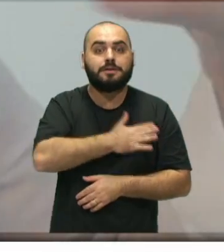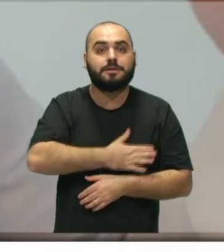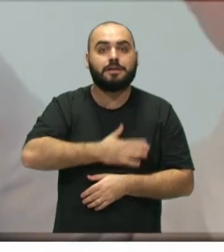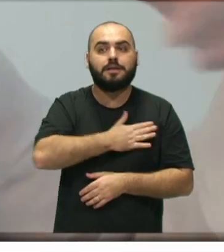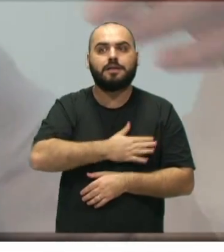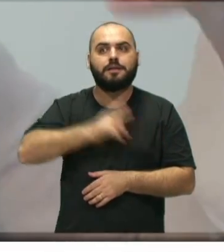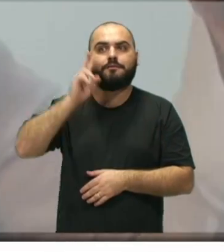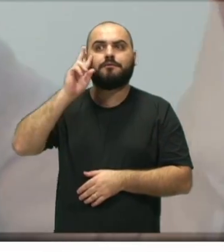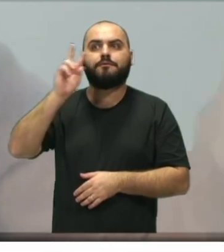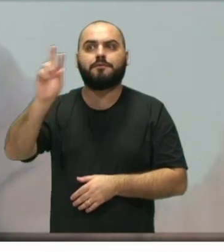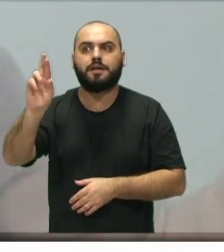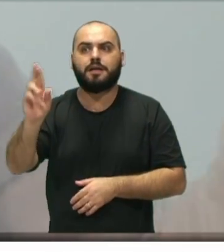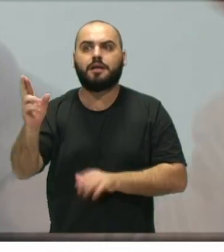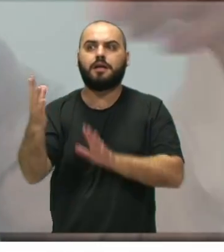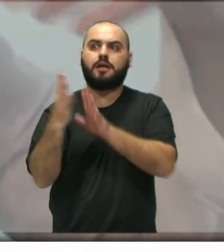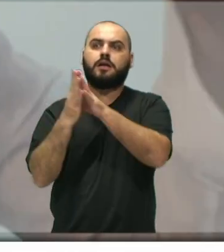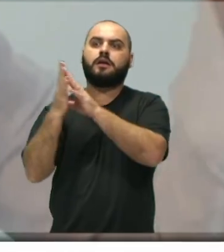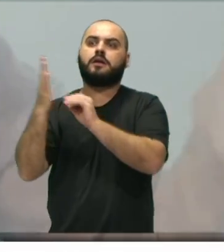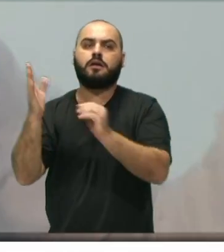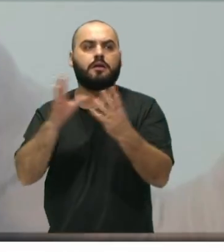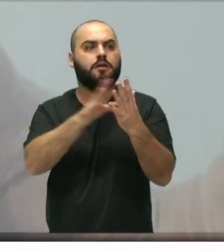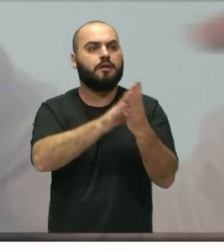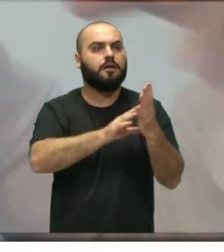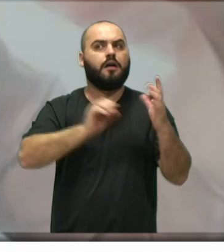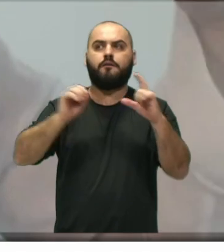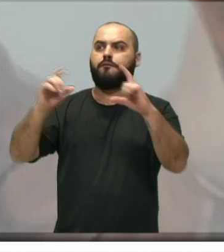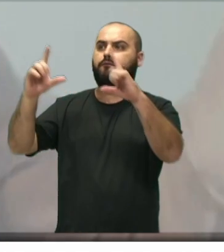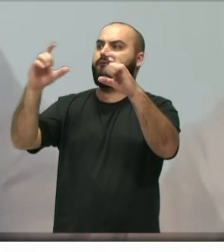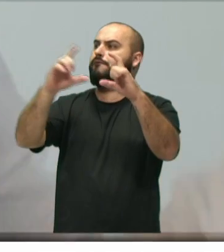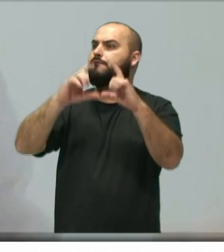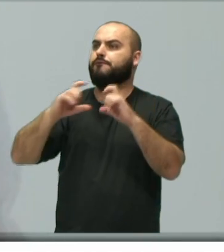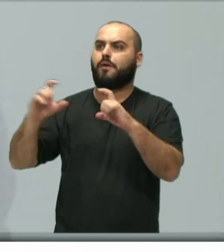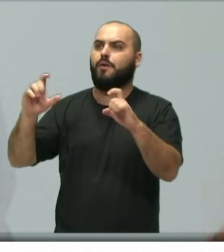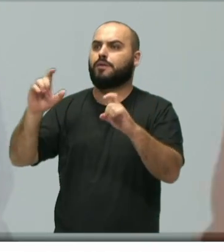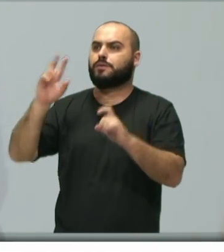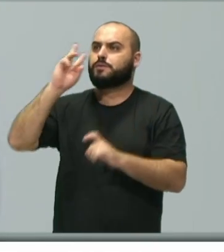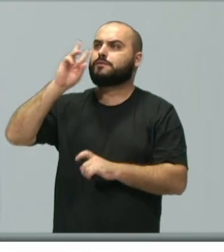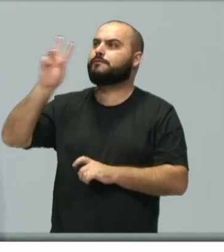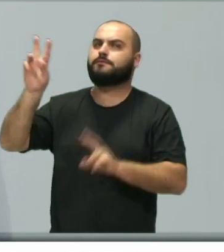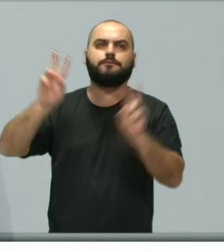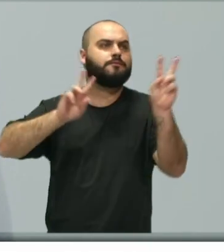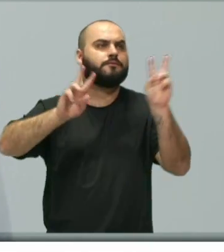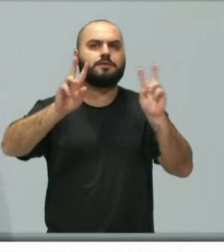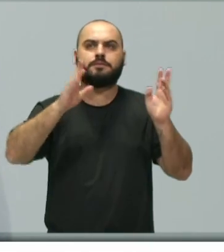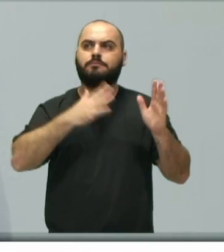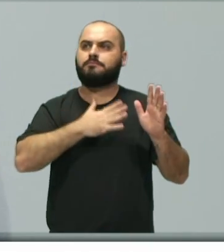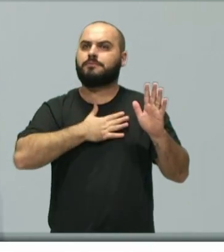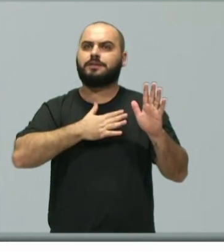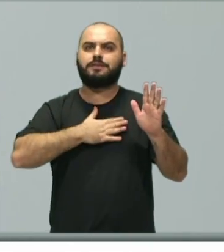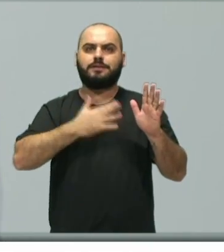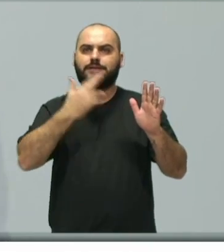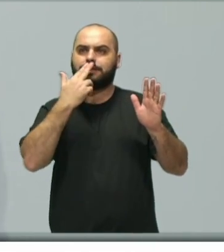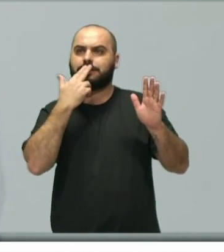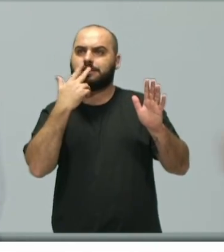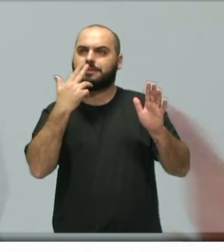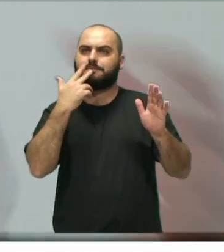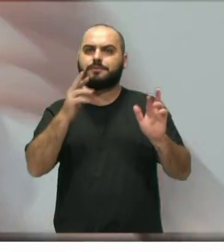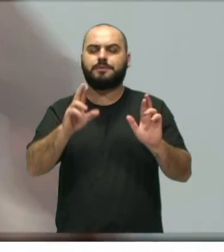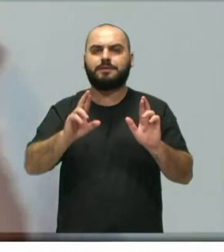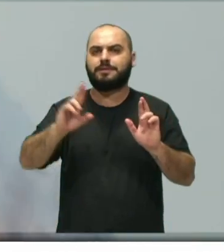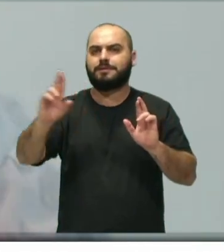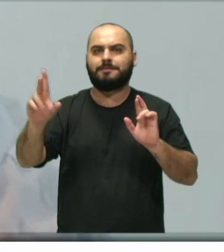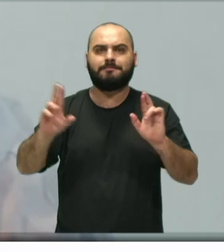nas paredes, me ver nos cartazes, fotos na parede, né? Um jeitão muito peculiar